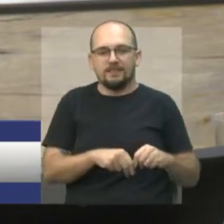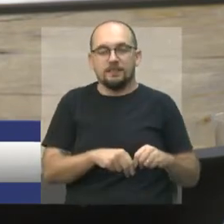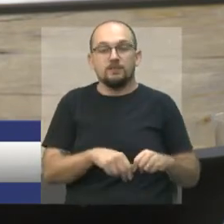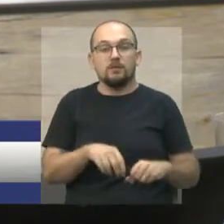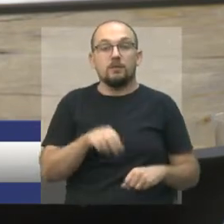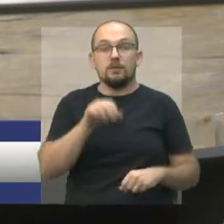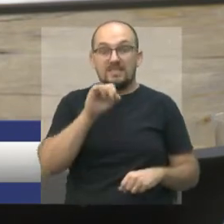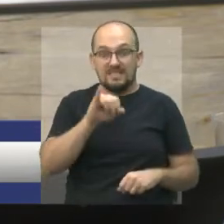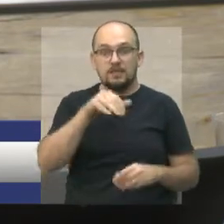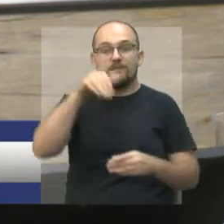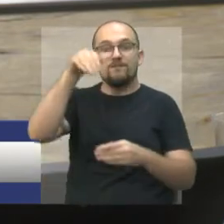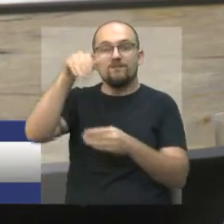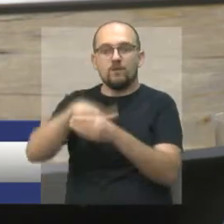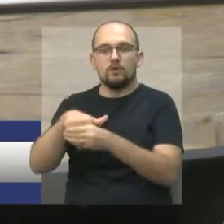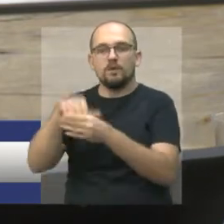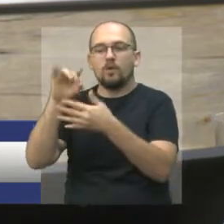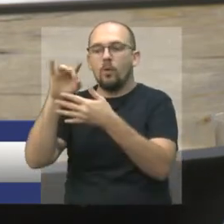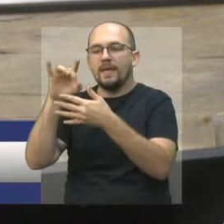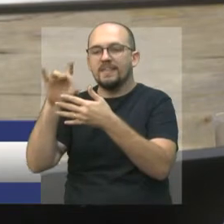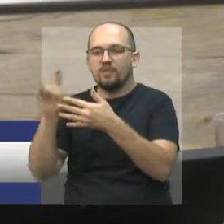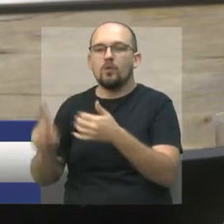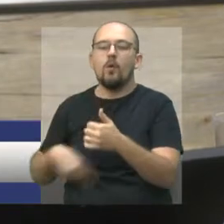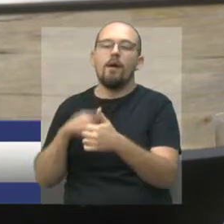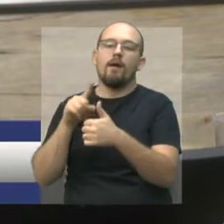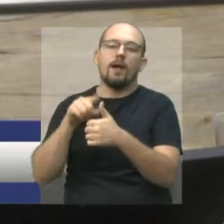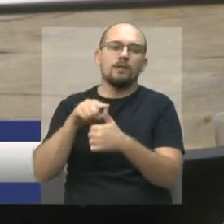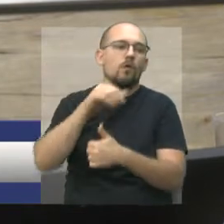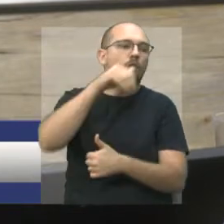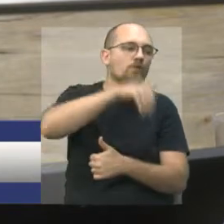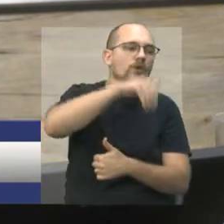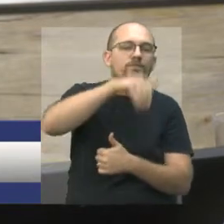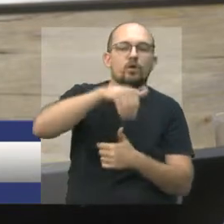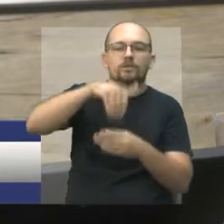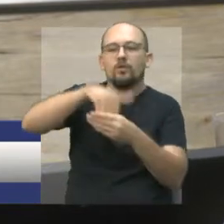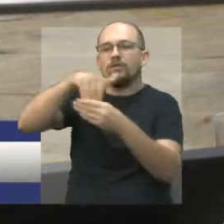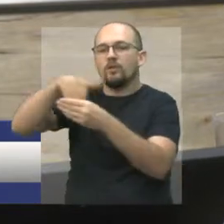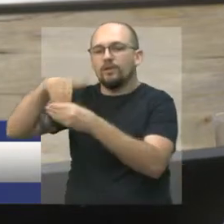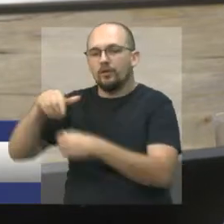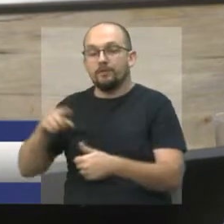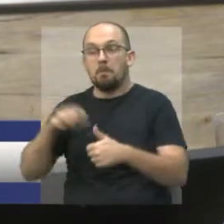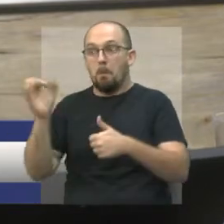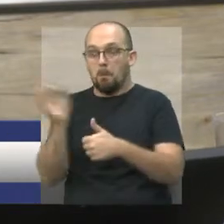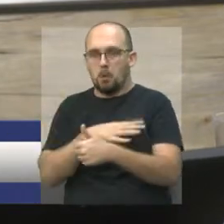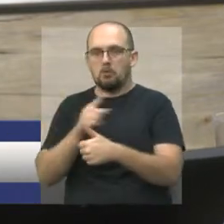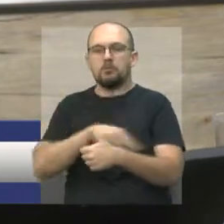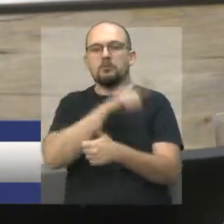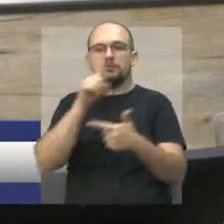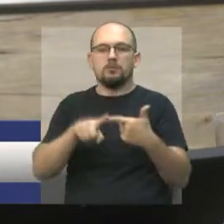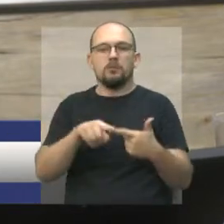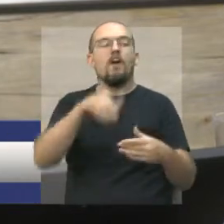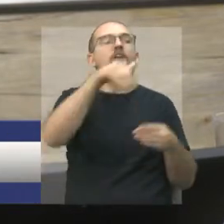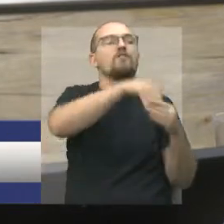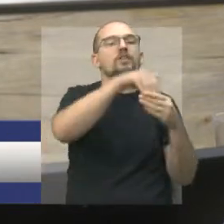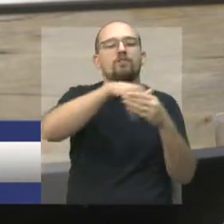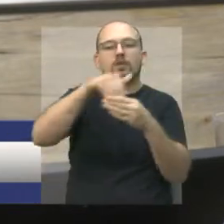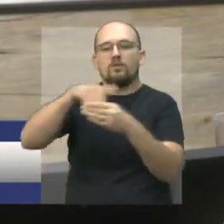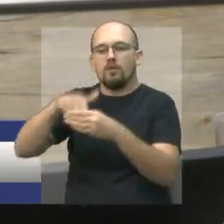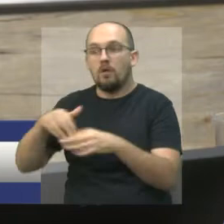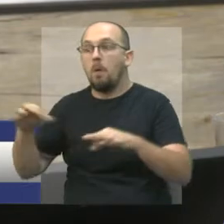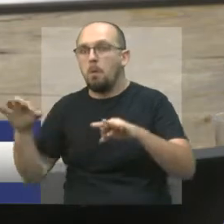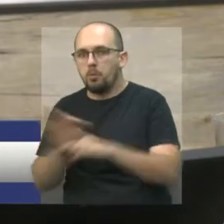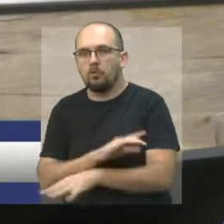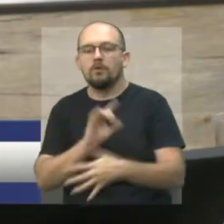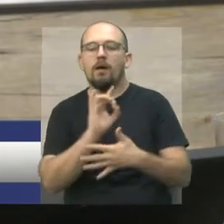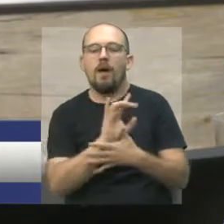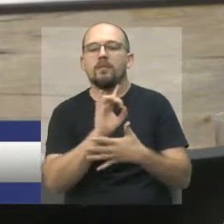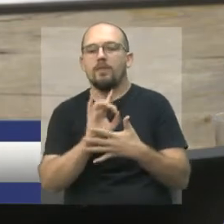fosse votação individual, era para cada emenda, então abriria para discussão em cima de cada uma. Então, essa que é a diferença.